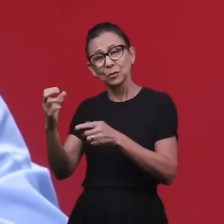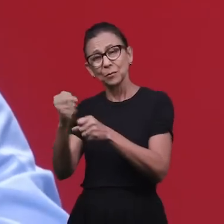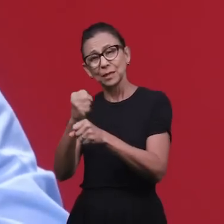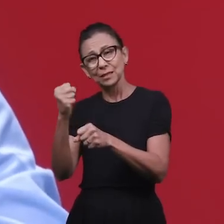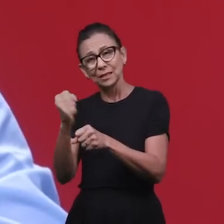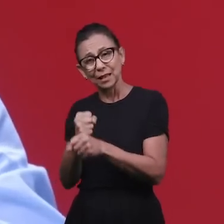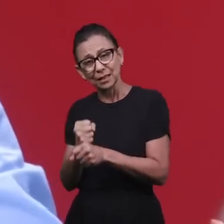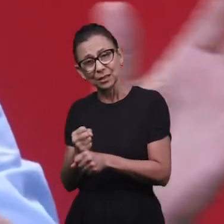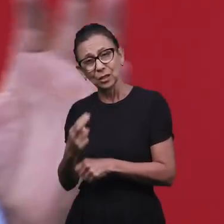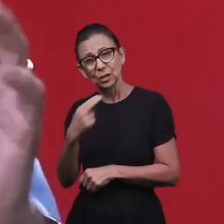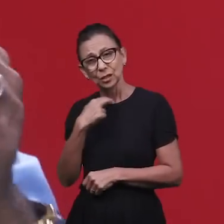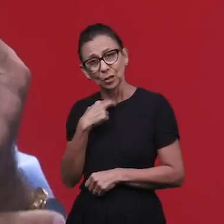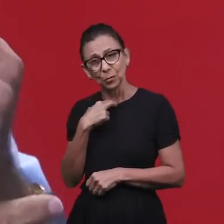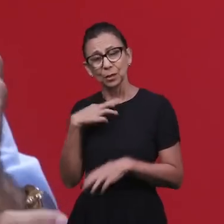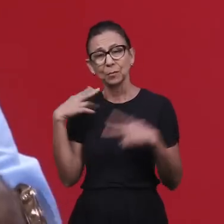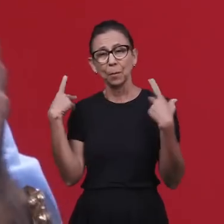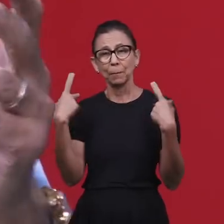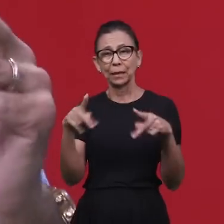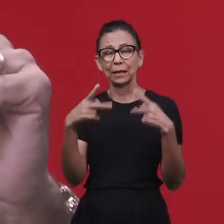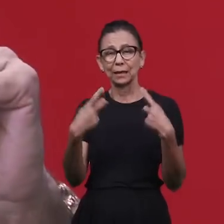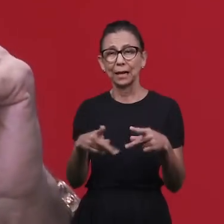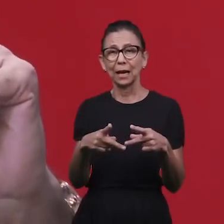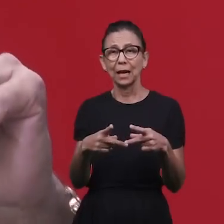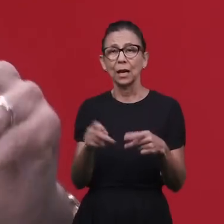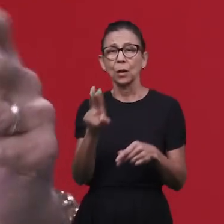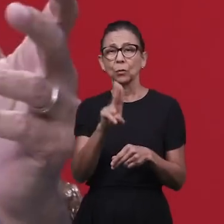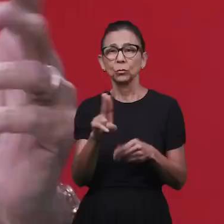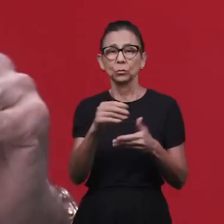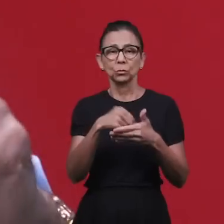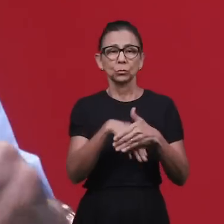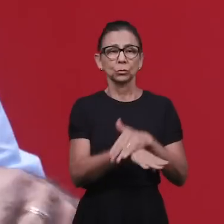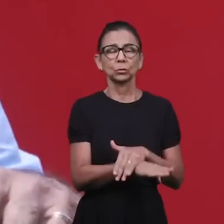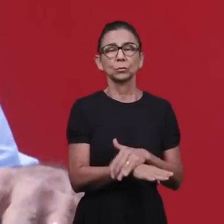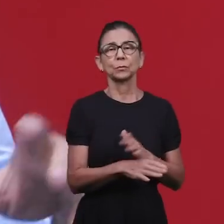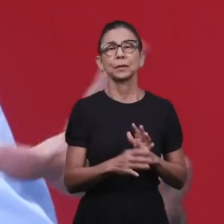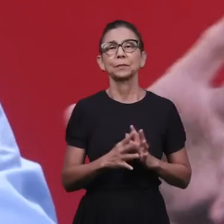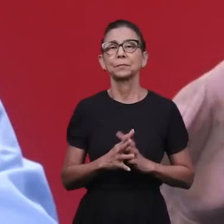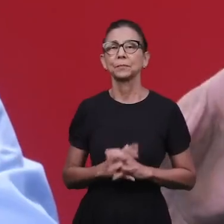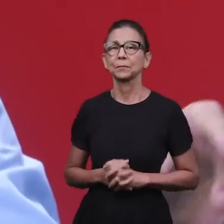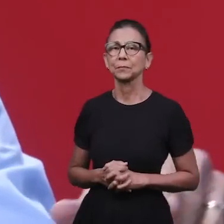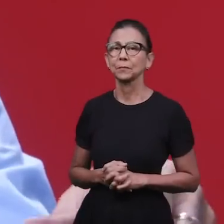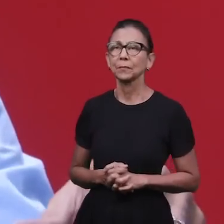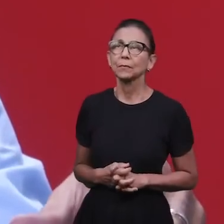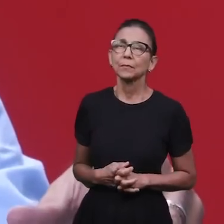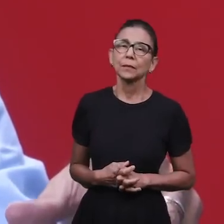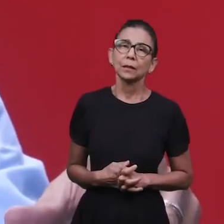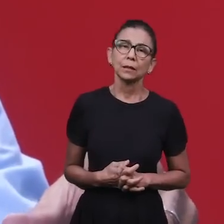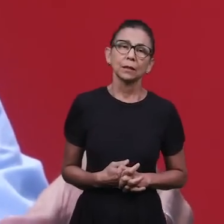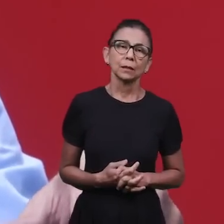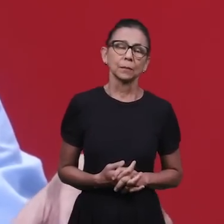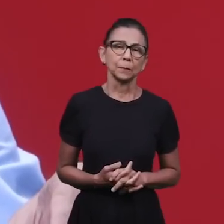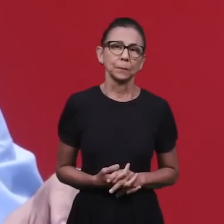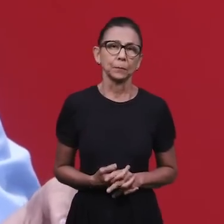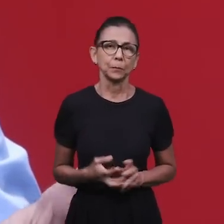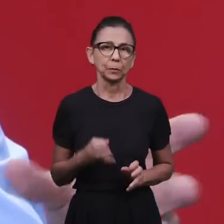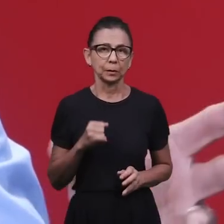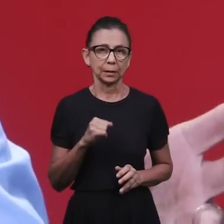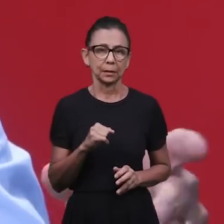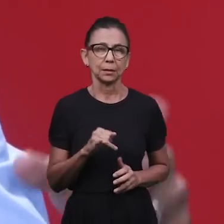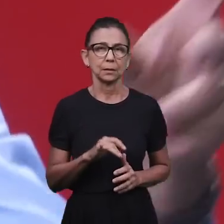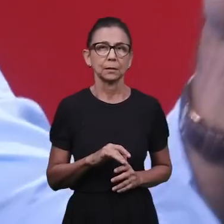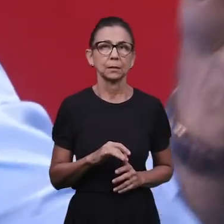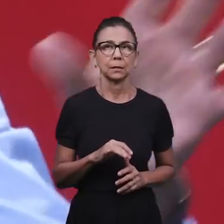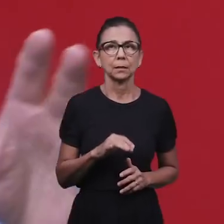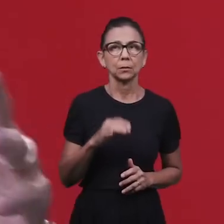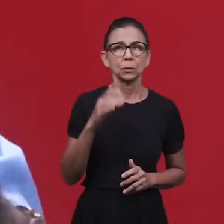se a gente fosse parar para dar testemunho, né? Quantas vezes não o Senhor me requereu eu usar isso assim, assim, e a outra irmã do lado